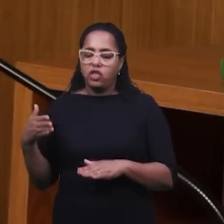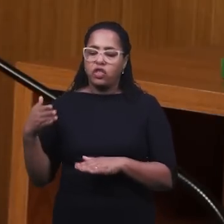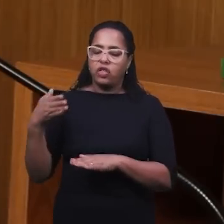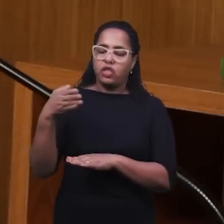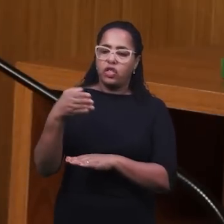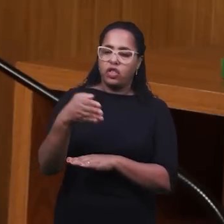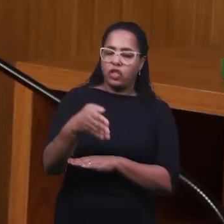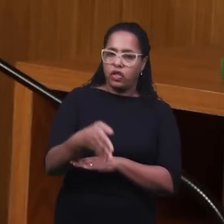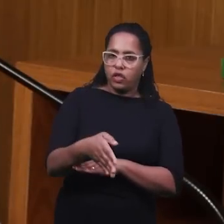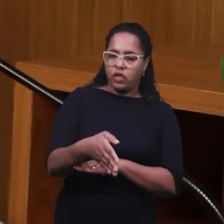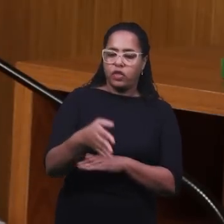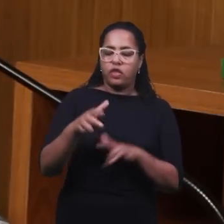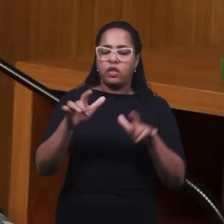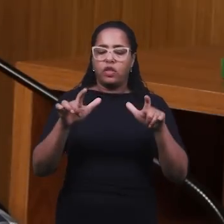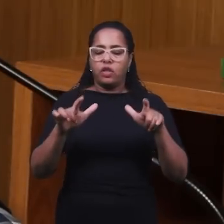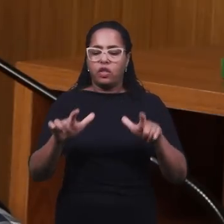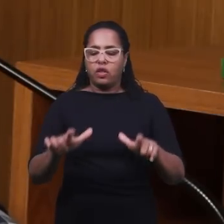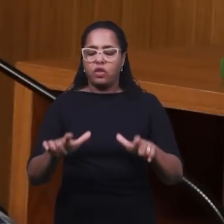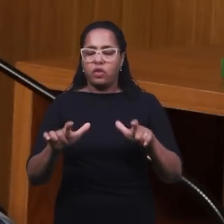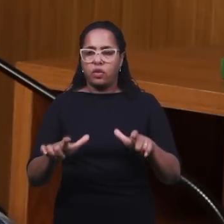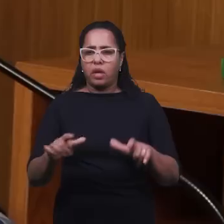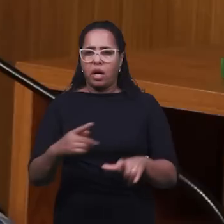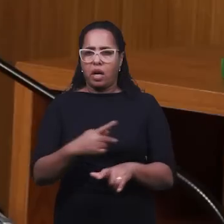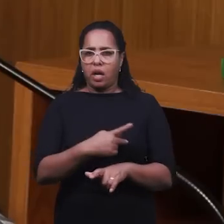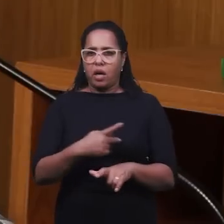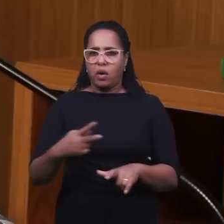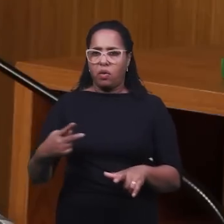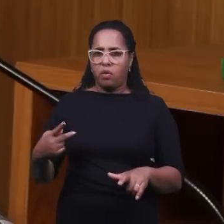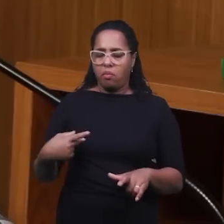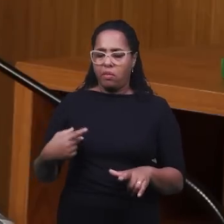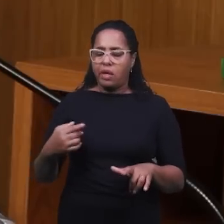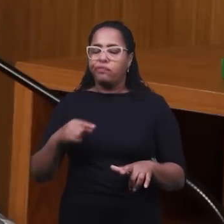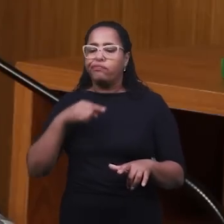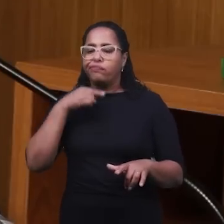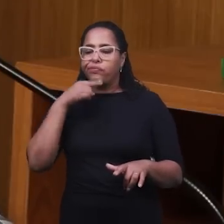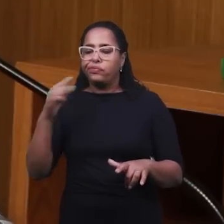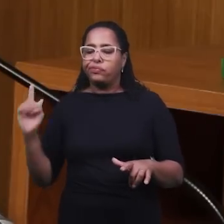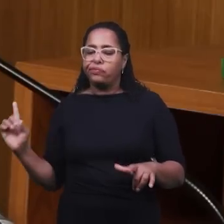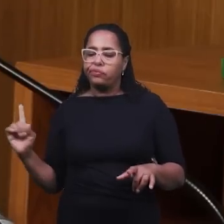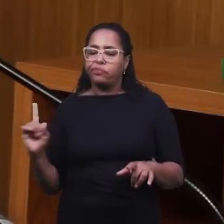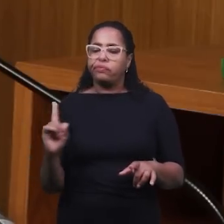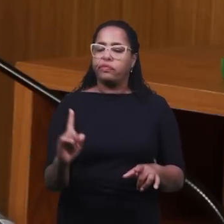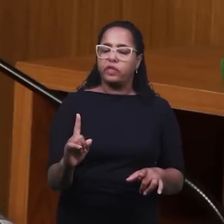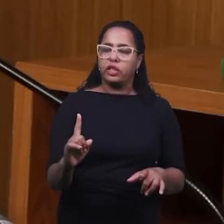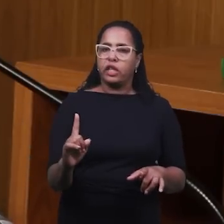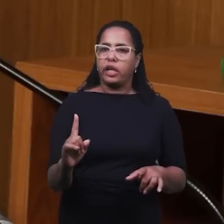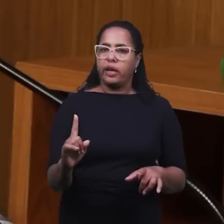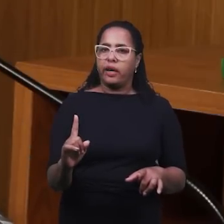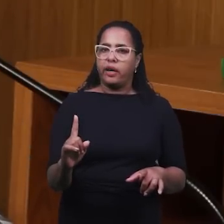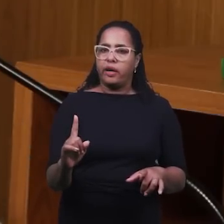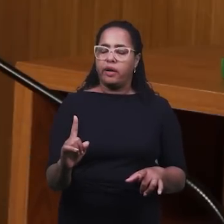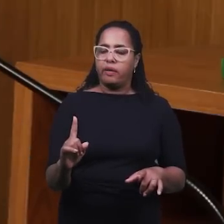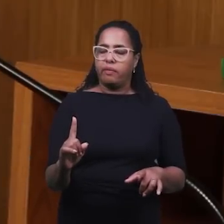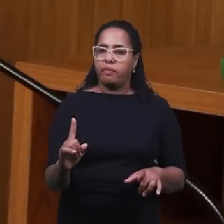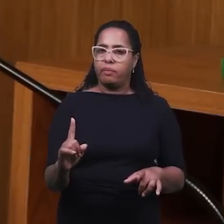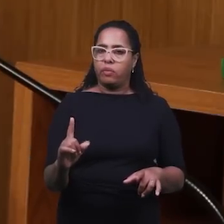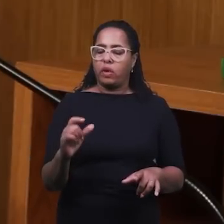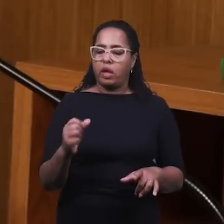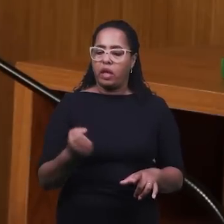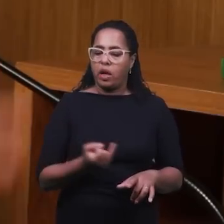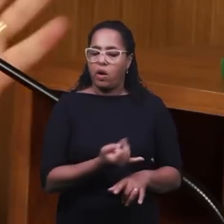Bíblia, é que ele complementa o ministério, ou seja, ele